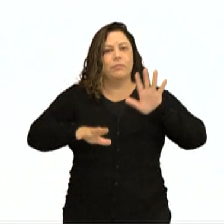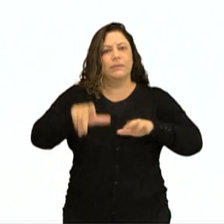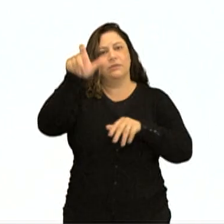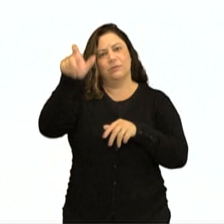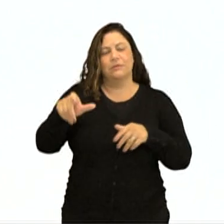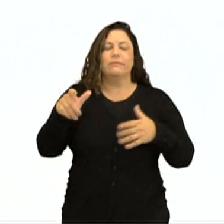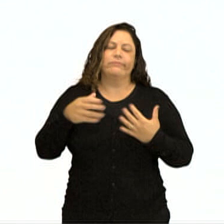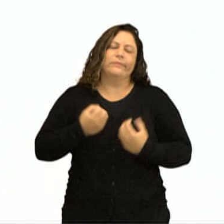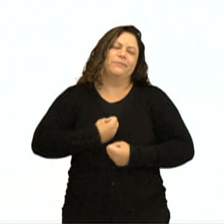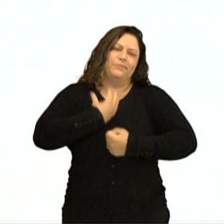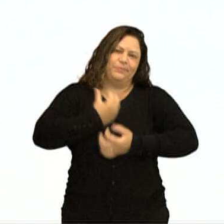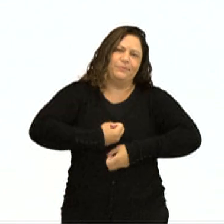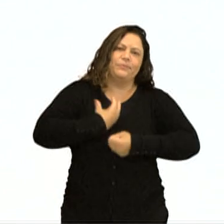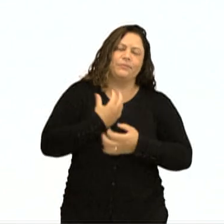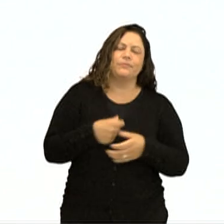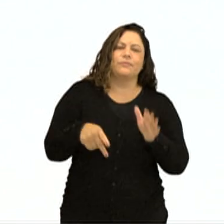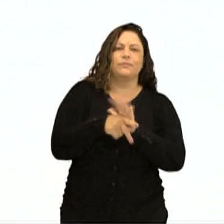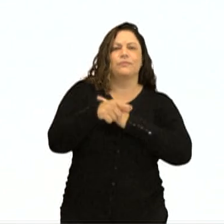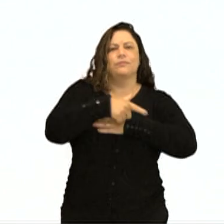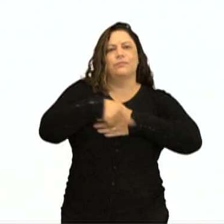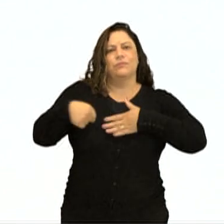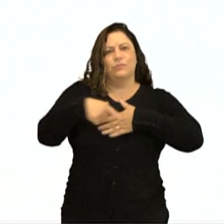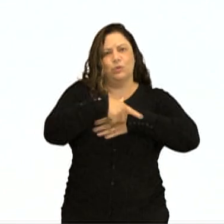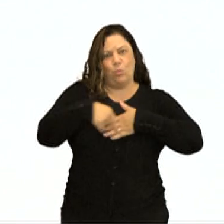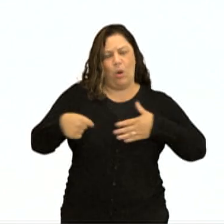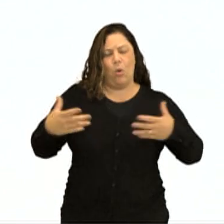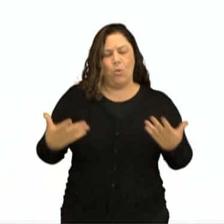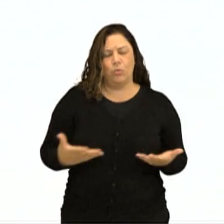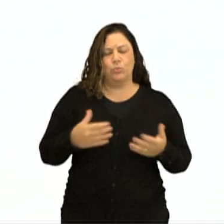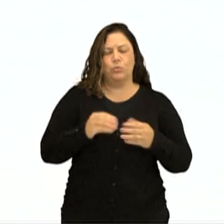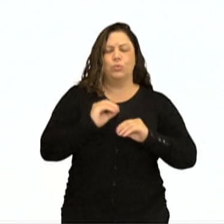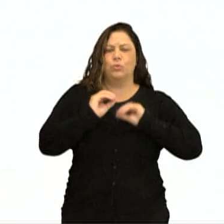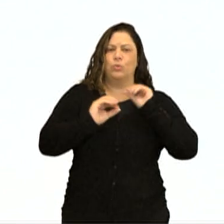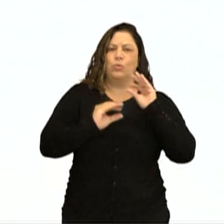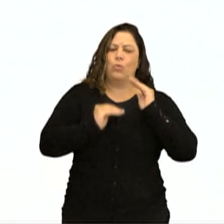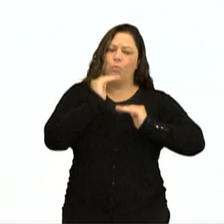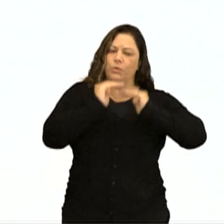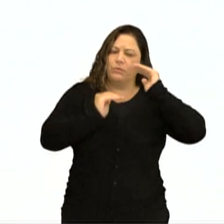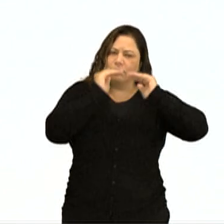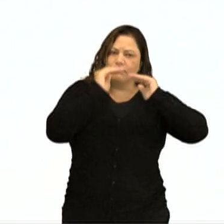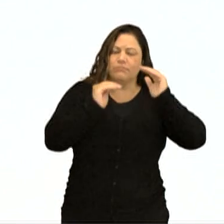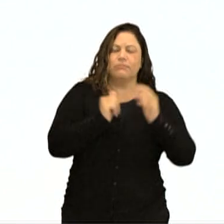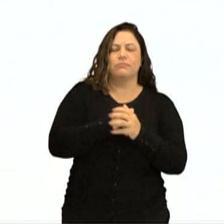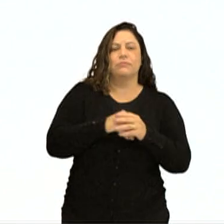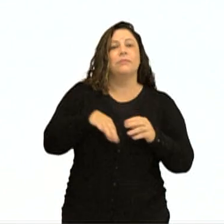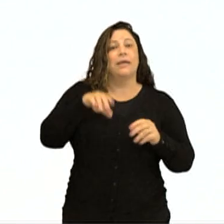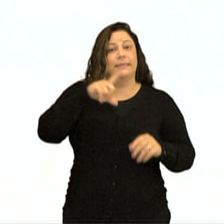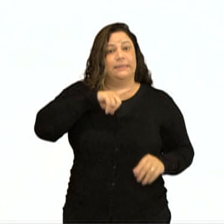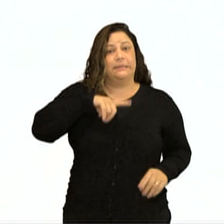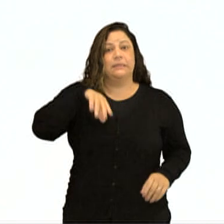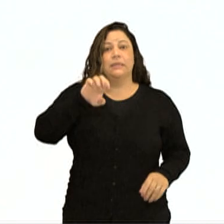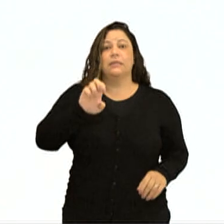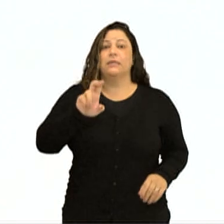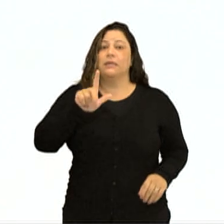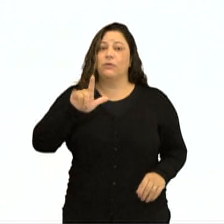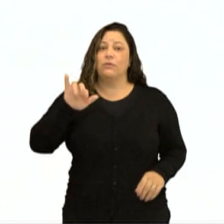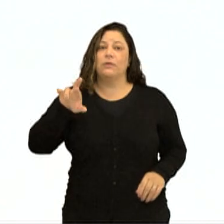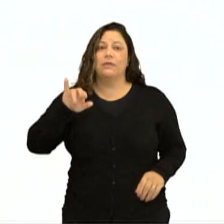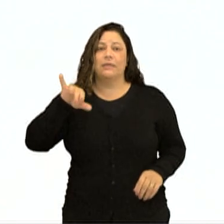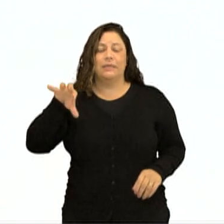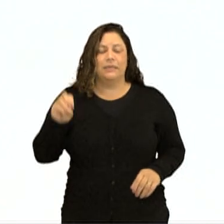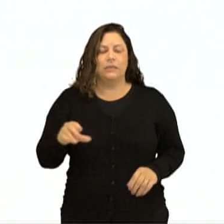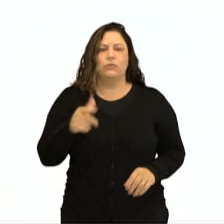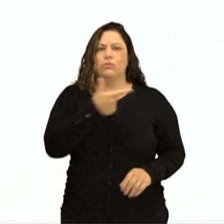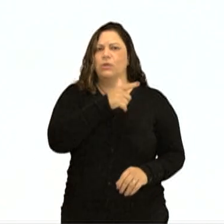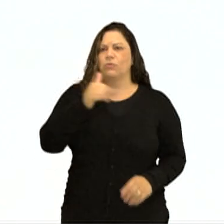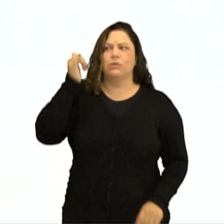como ele vai construir esse texto. Mas, fato é, um poema tem um eu lírico, isso mesmo. Ele não tem